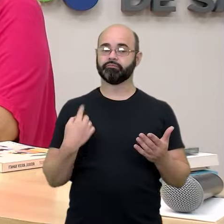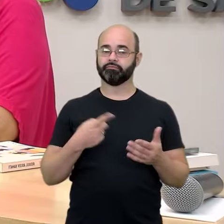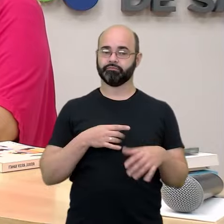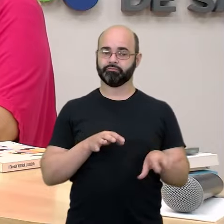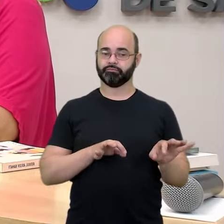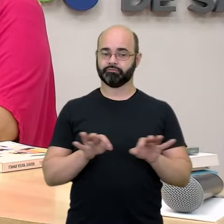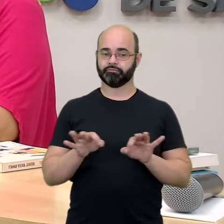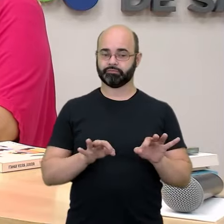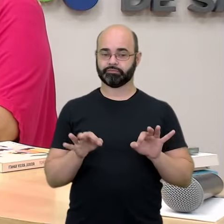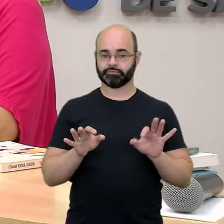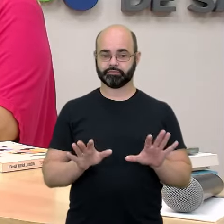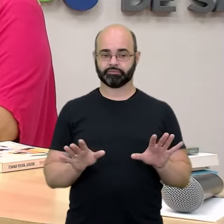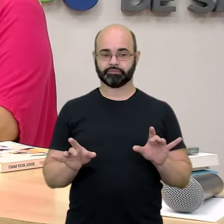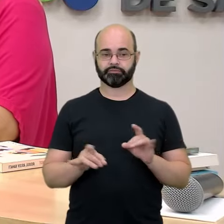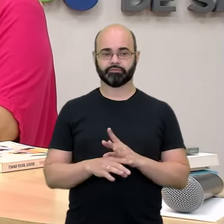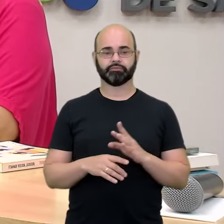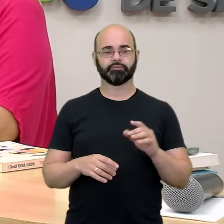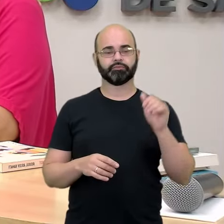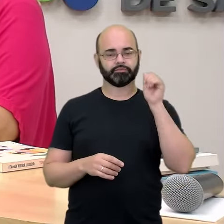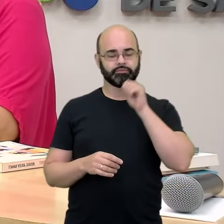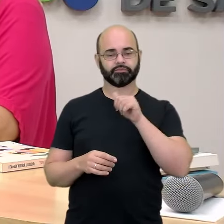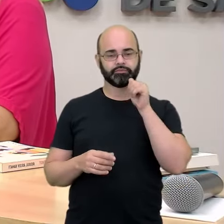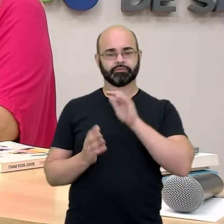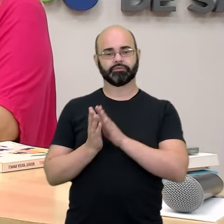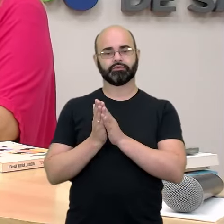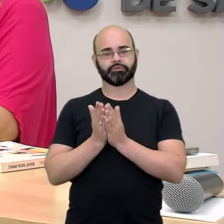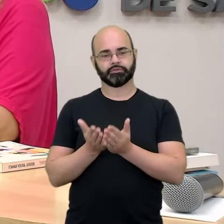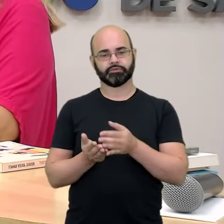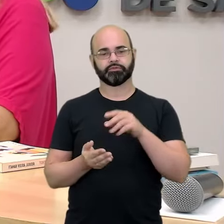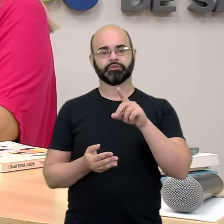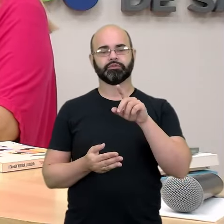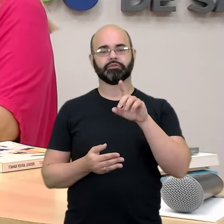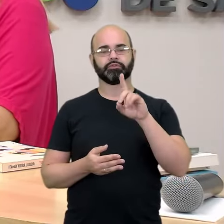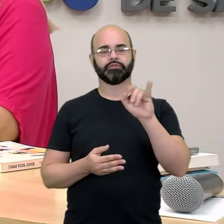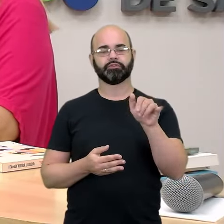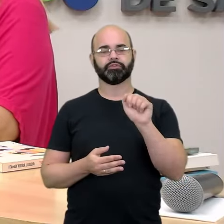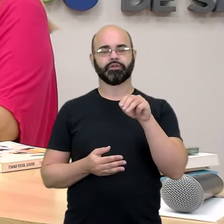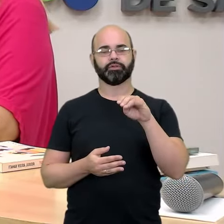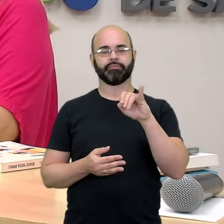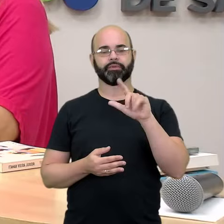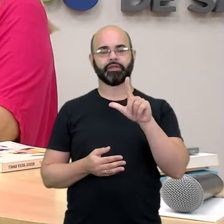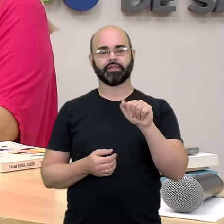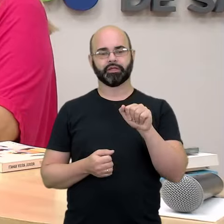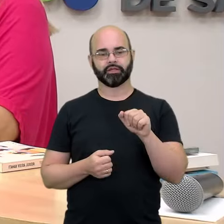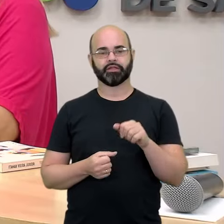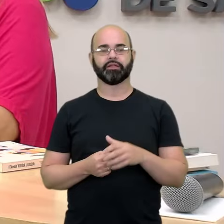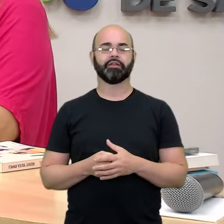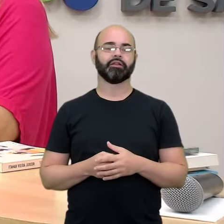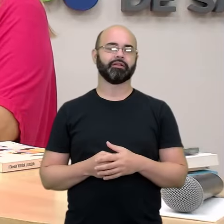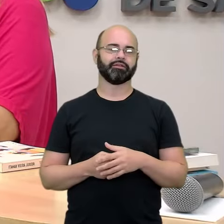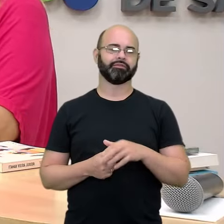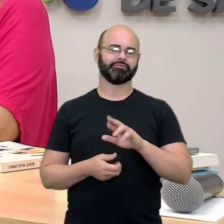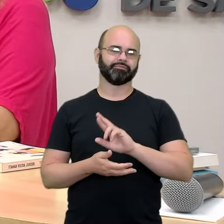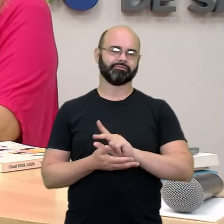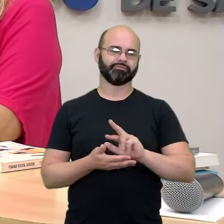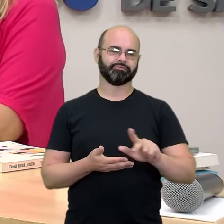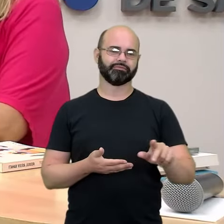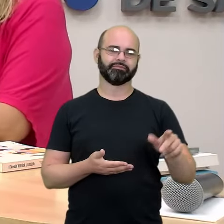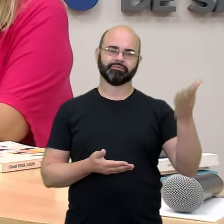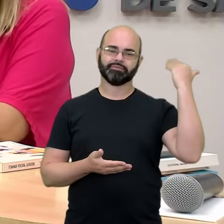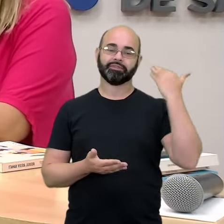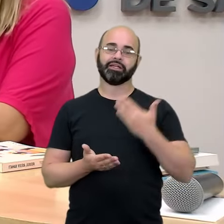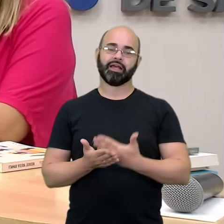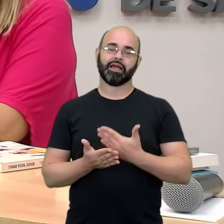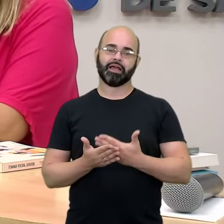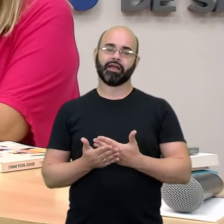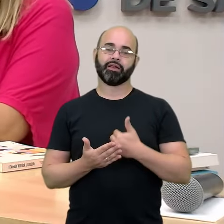aqui. Aqui outros livros que falam sobre mulheres, tal, tem nossa biblioteca de Jamila Ribeiro, Jari de Arraes. Eu falei sobre esses livros ao longo das